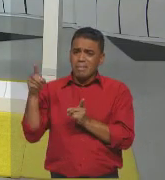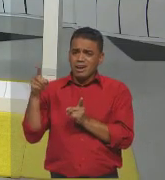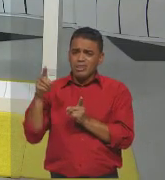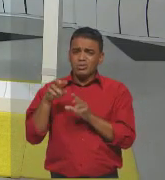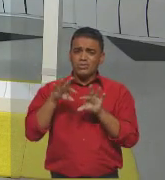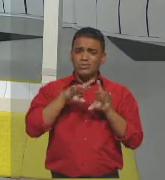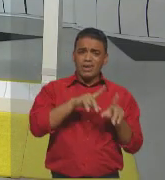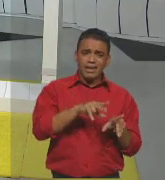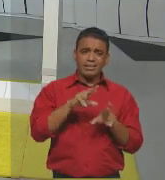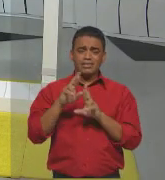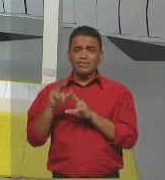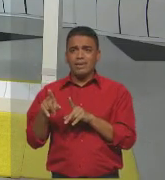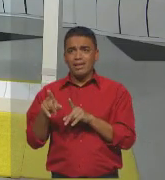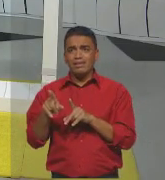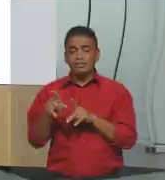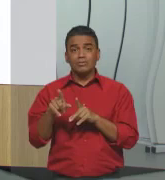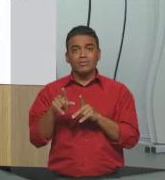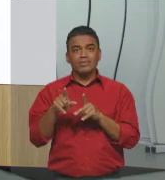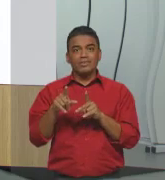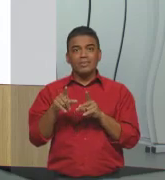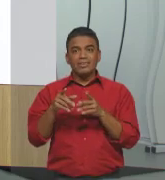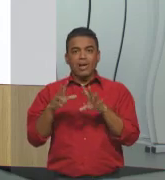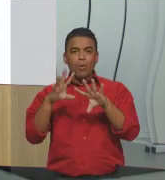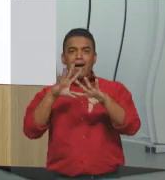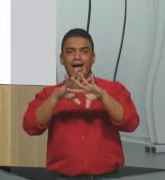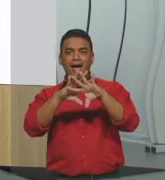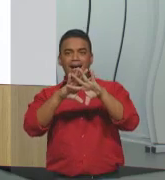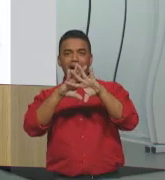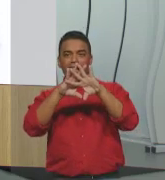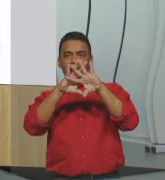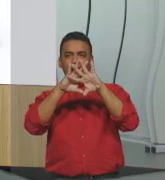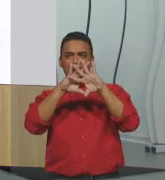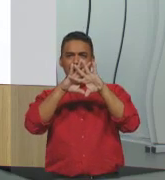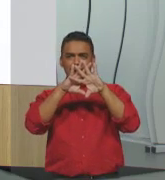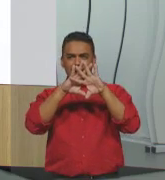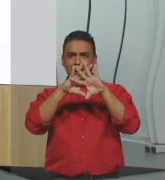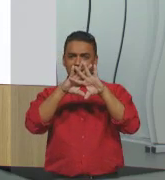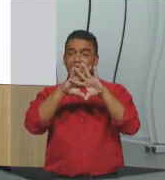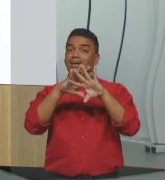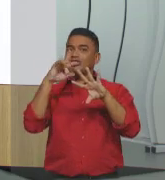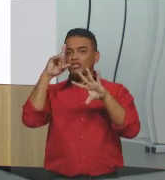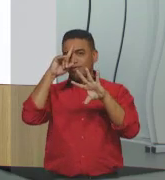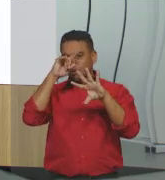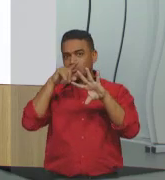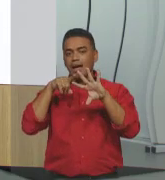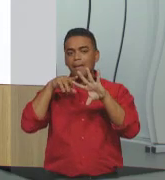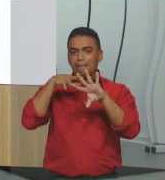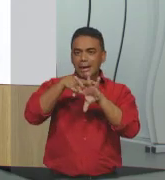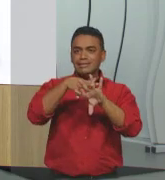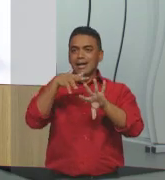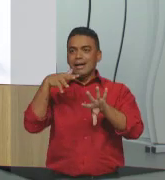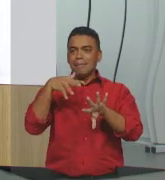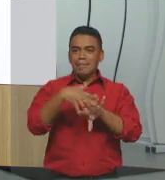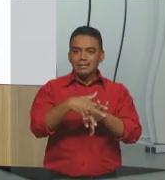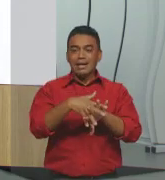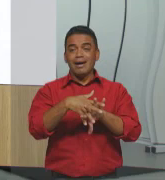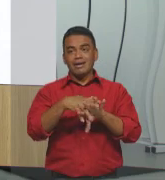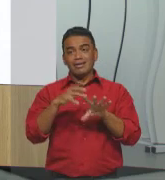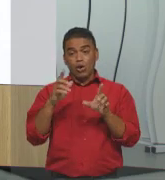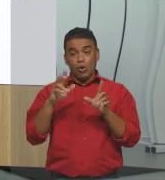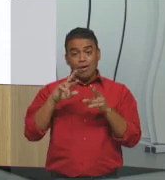Essa fibra, ela vai dificultar a passagem, obviamente. Fragmentos menores de DNA vão passar com